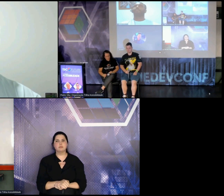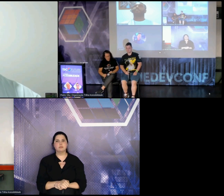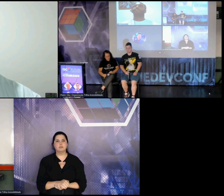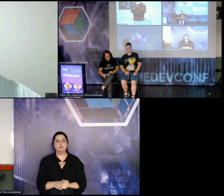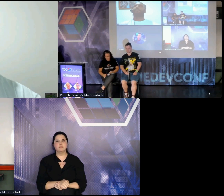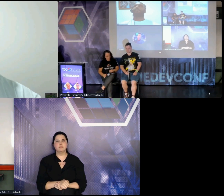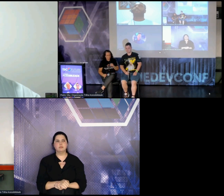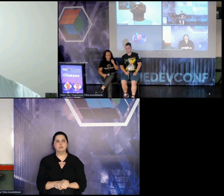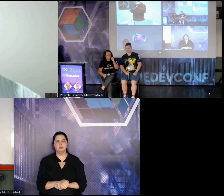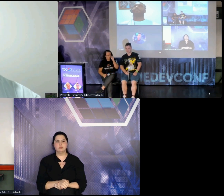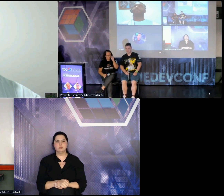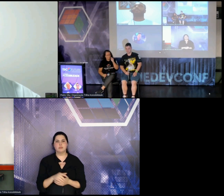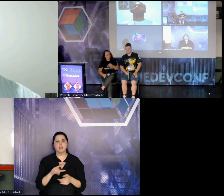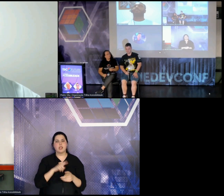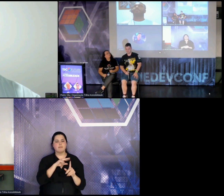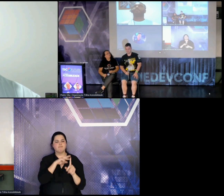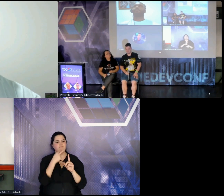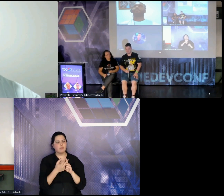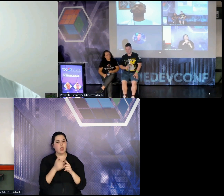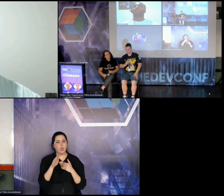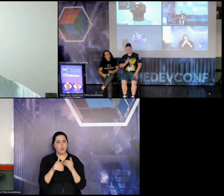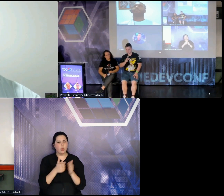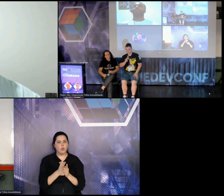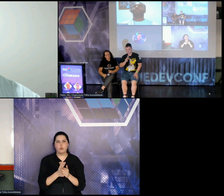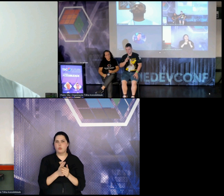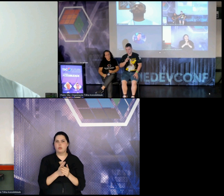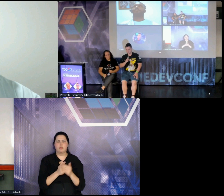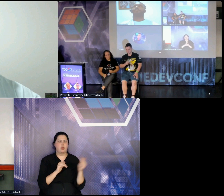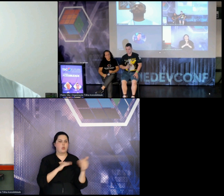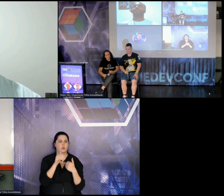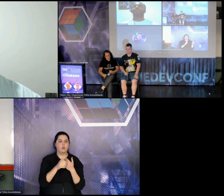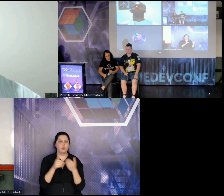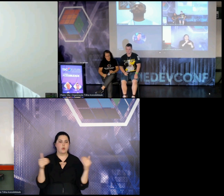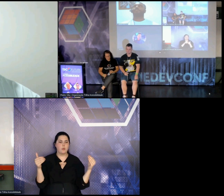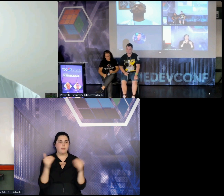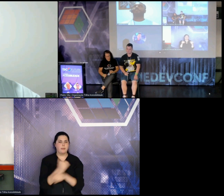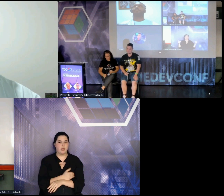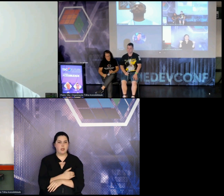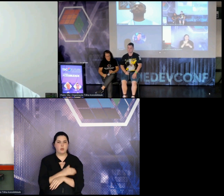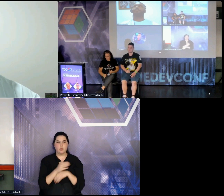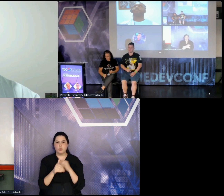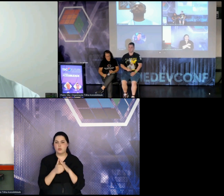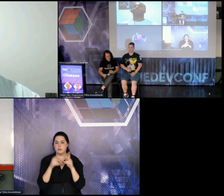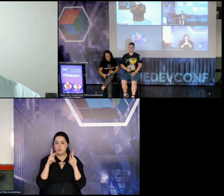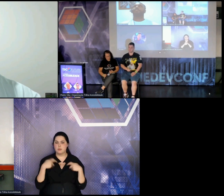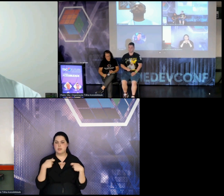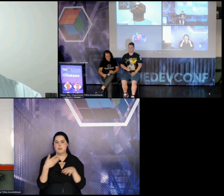visão, né? É o todo, todas as pessoas precisam estar envolvidas.